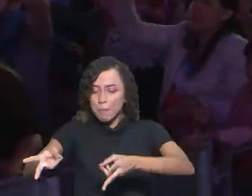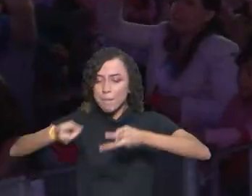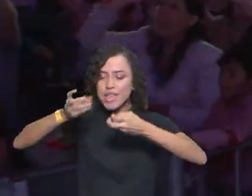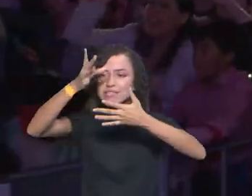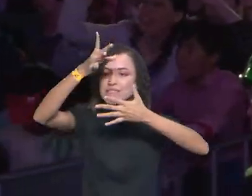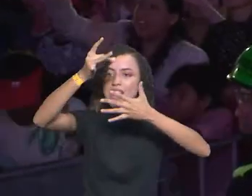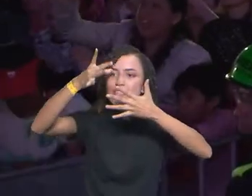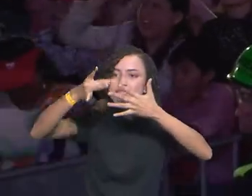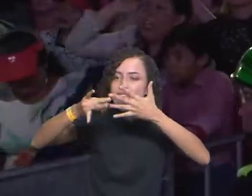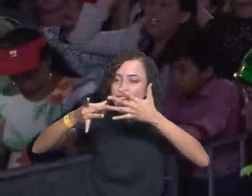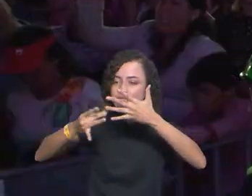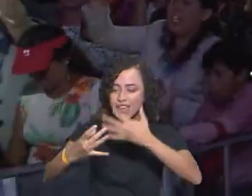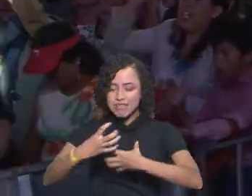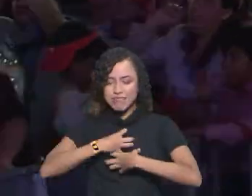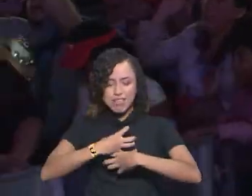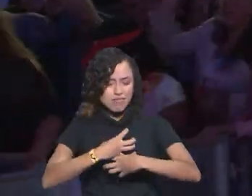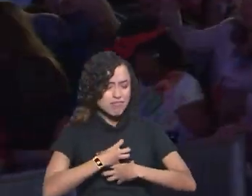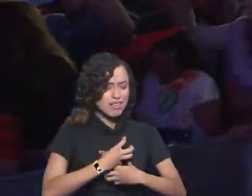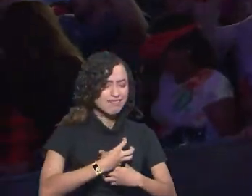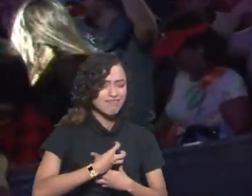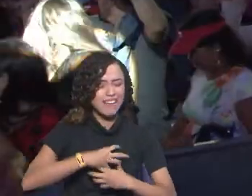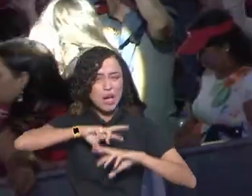sua resposta